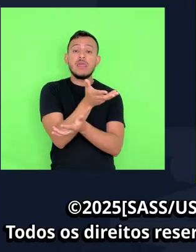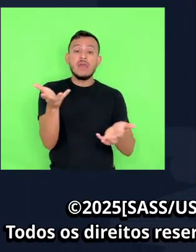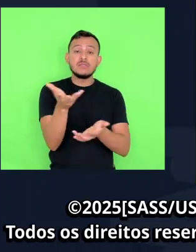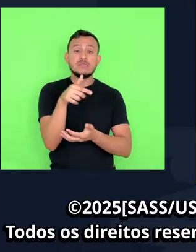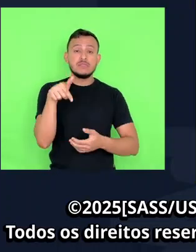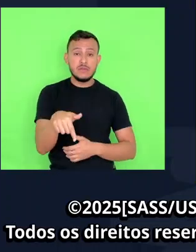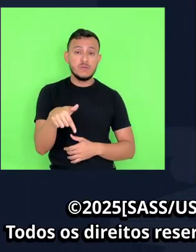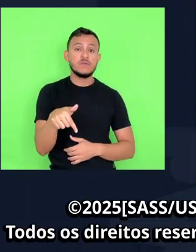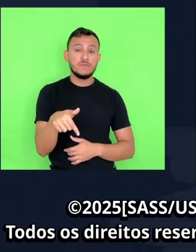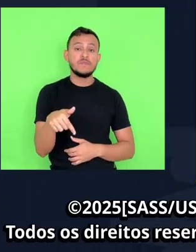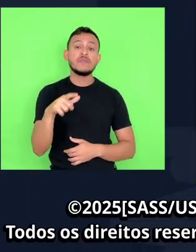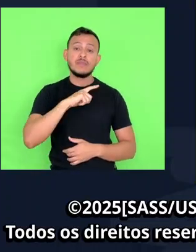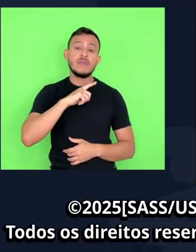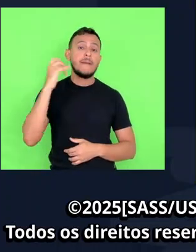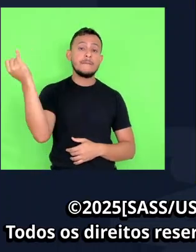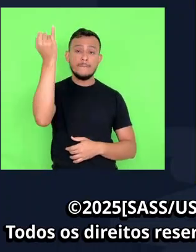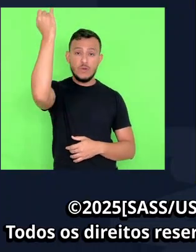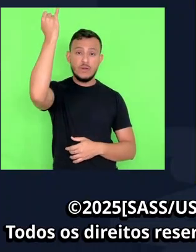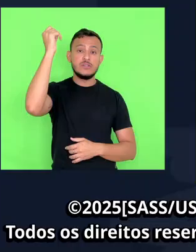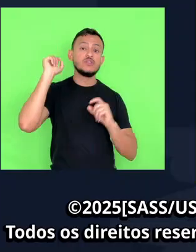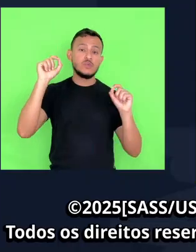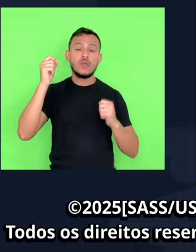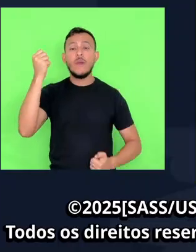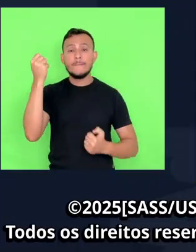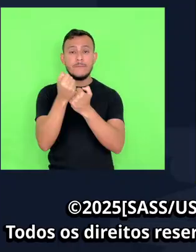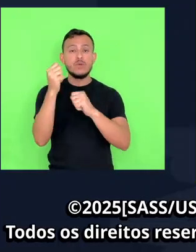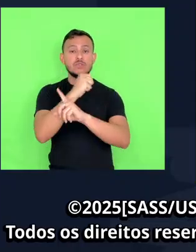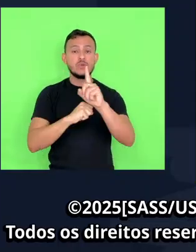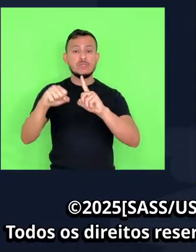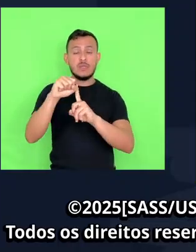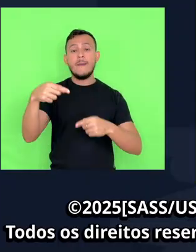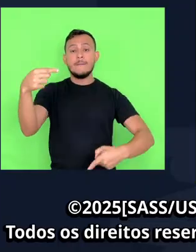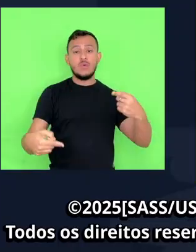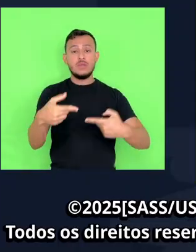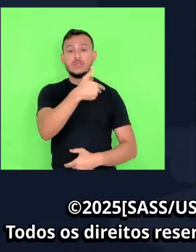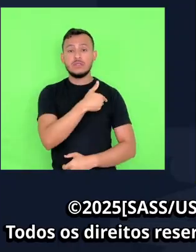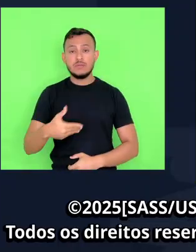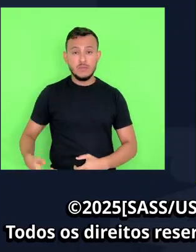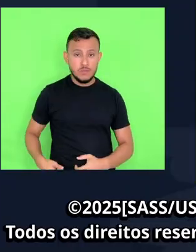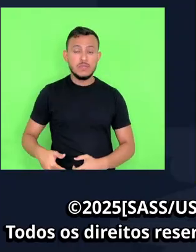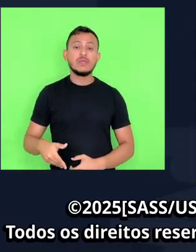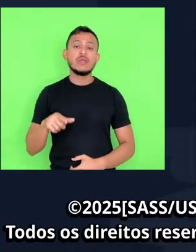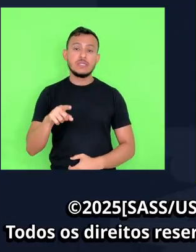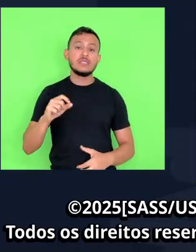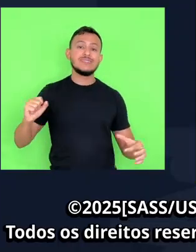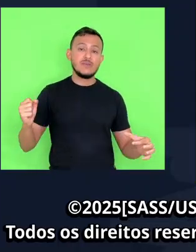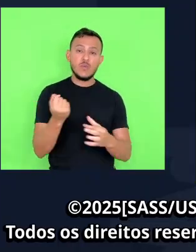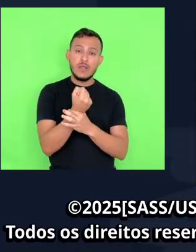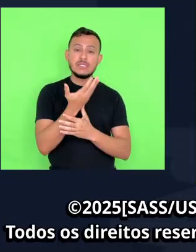é bastante importante. O apoio social, as políticas públicas de